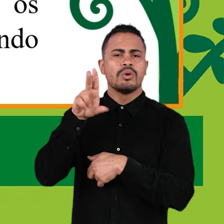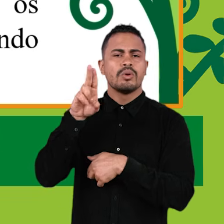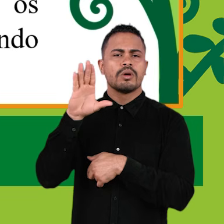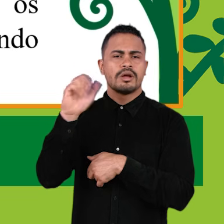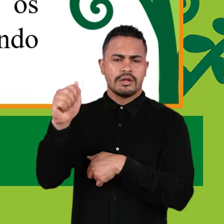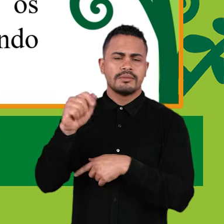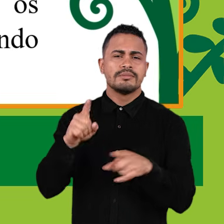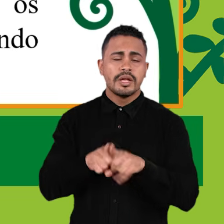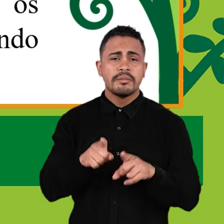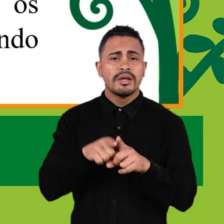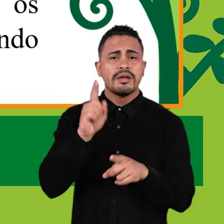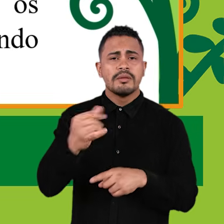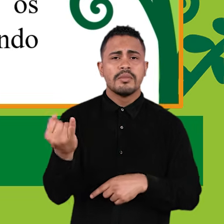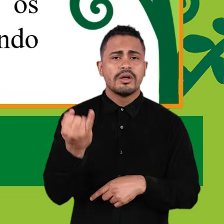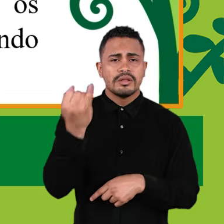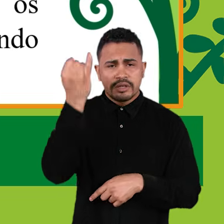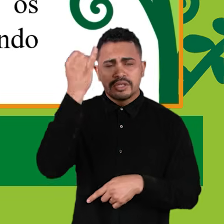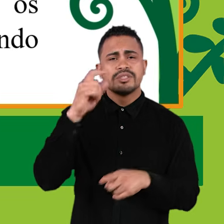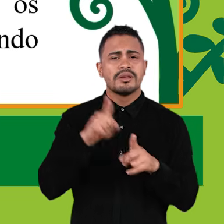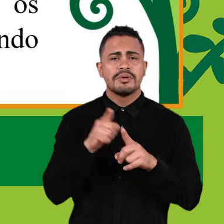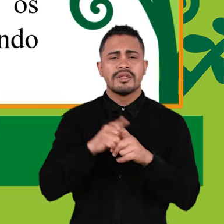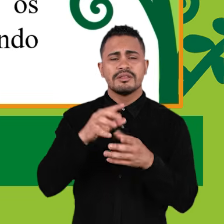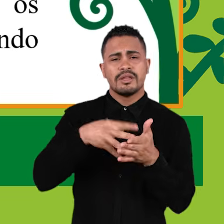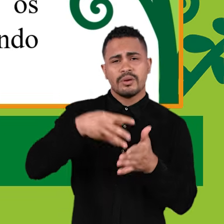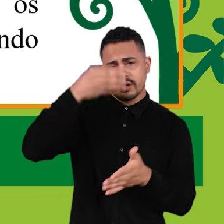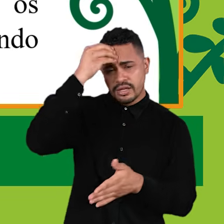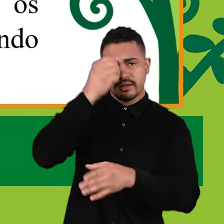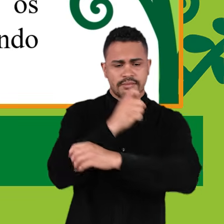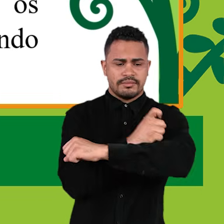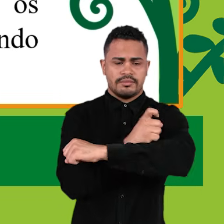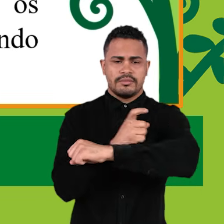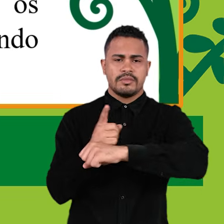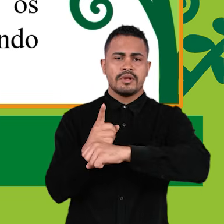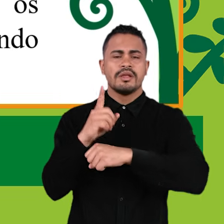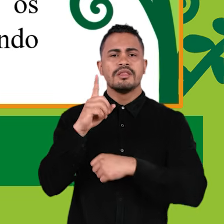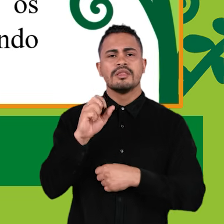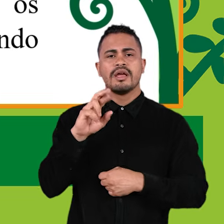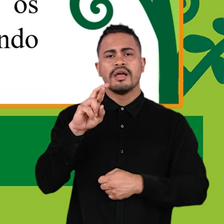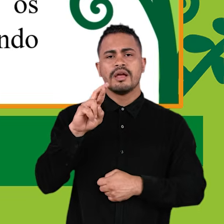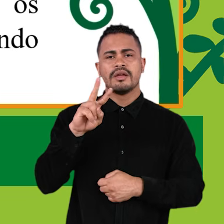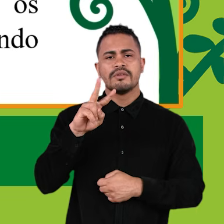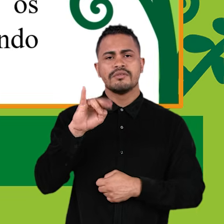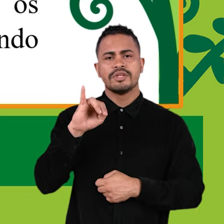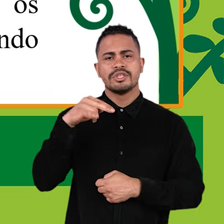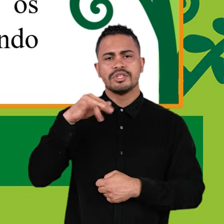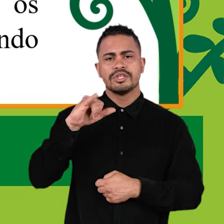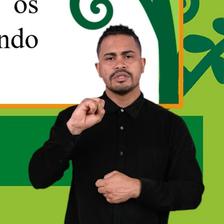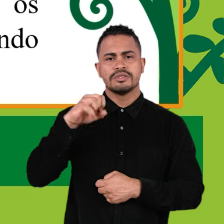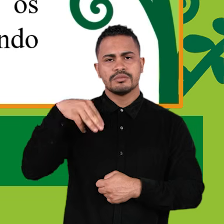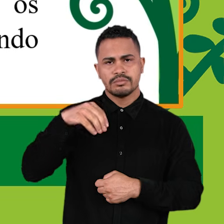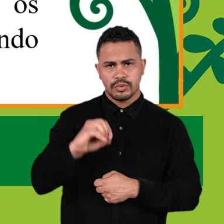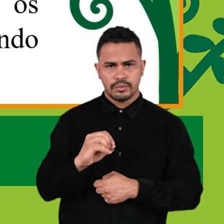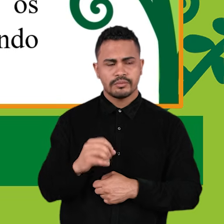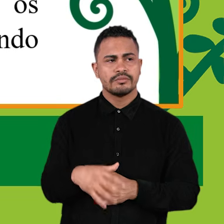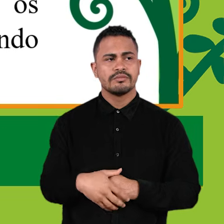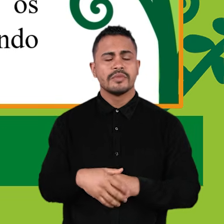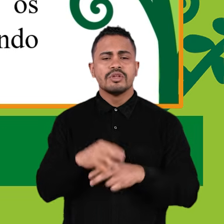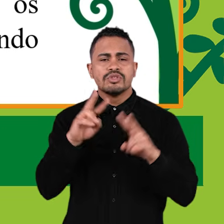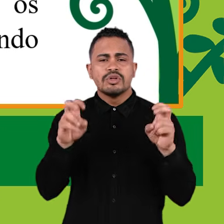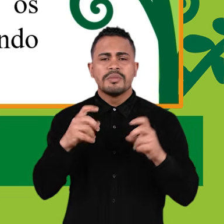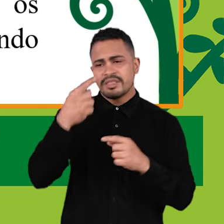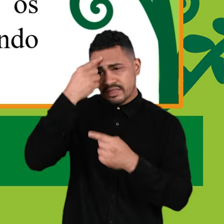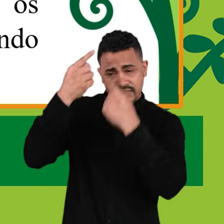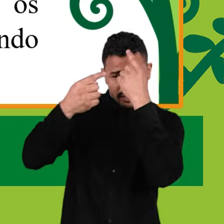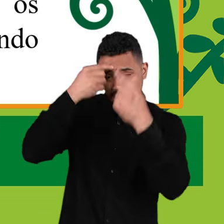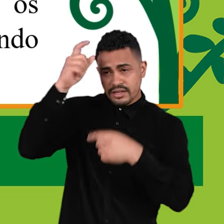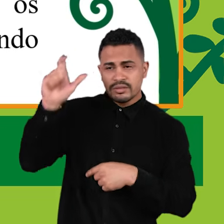também vem para o próprio darwinismo. O que é o darwinismo? É aquela corrente ideológica que vai falar ali sobre as ideias do Charles